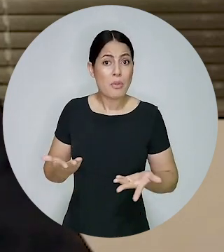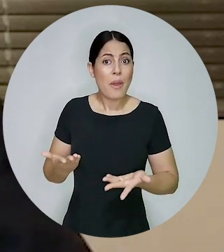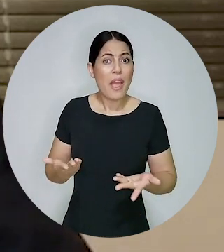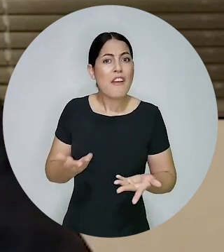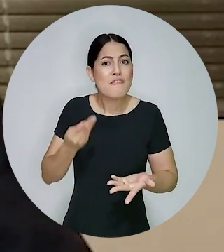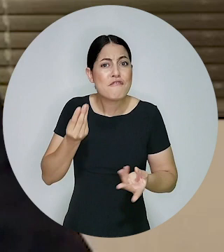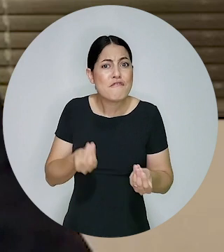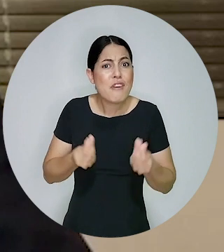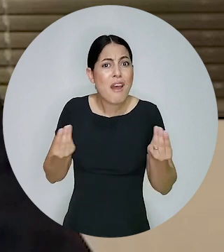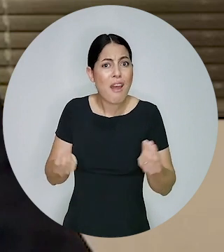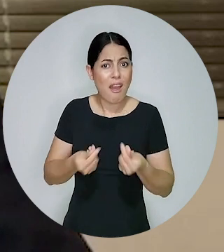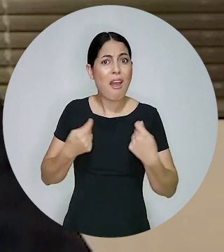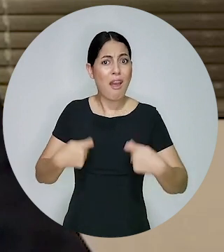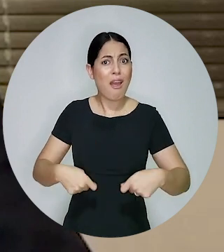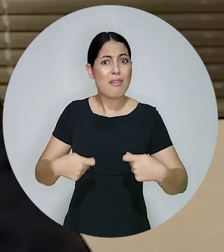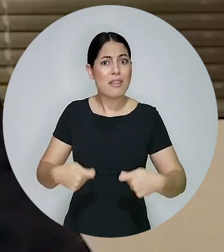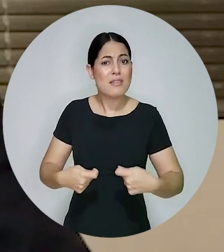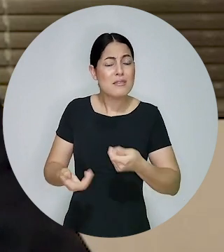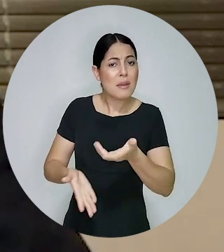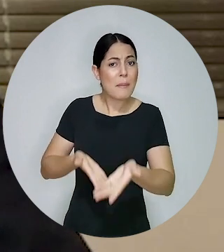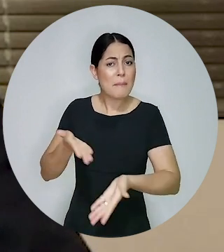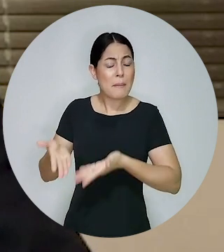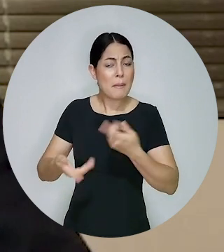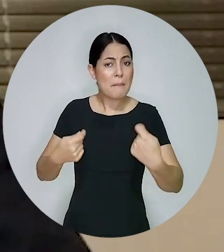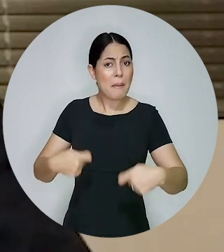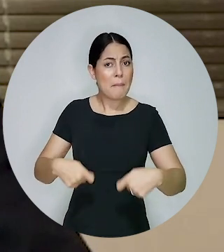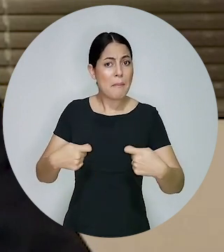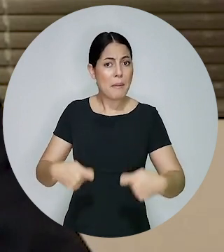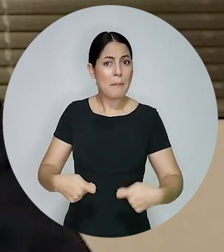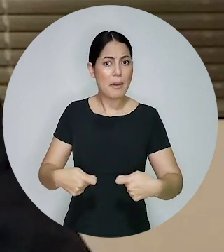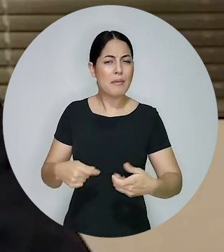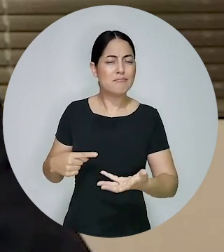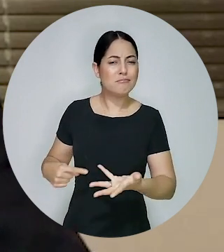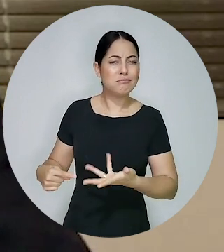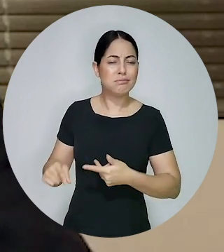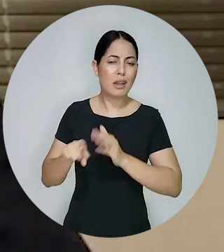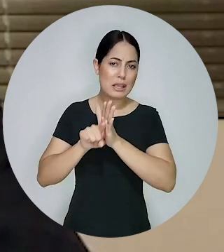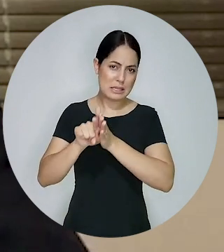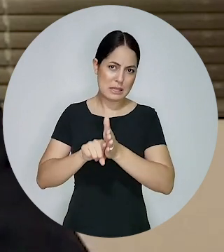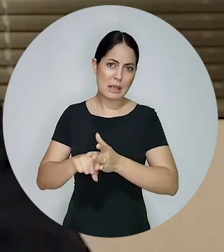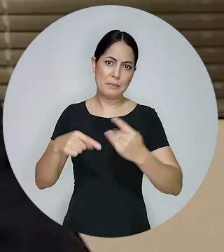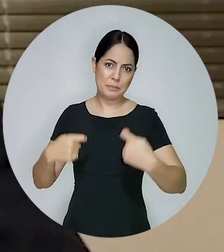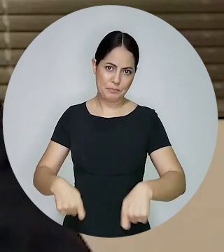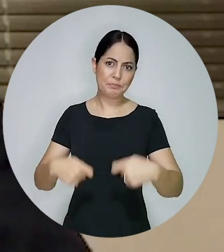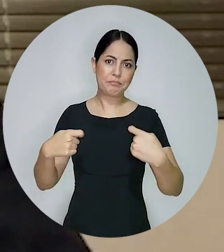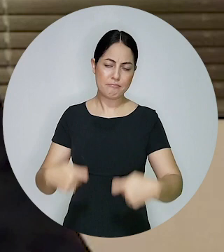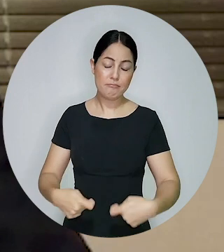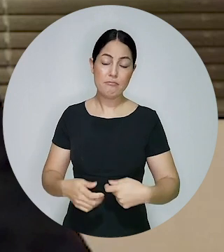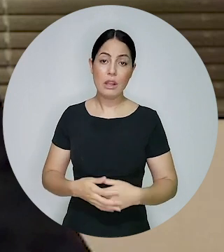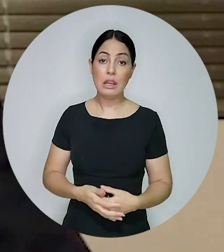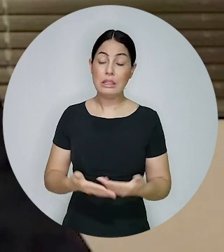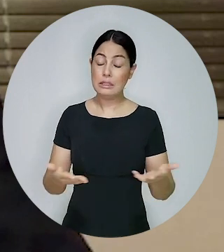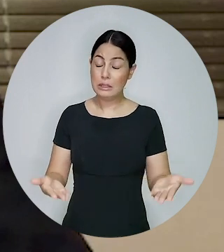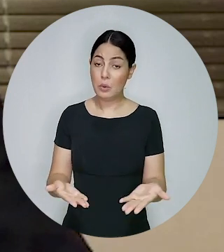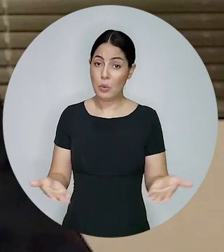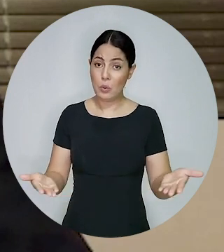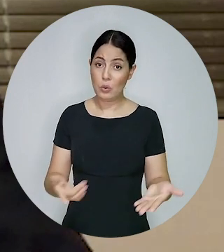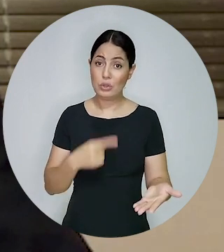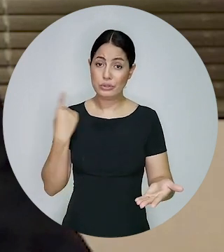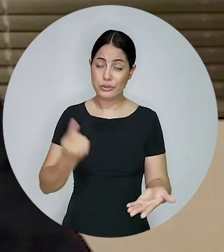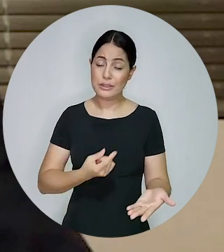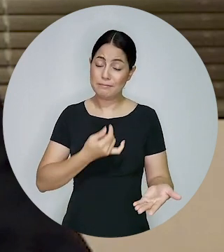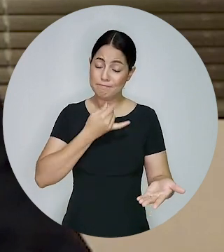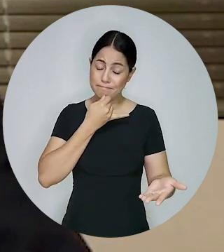pessoa que tem suas fragilidades e que necessita, sim, se submeter a vários exames.